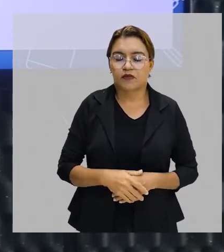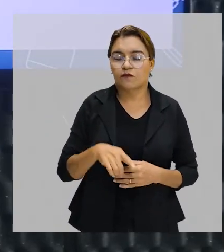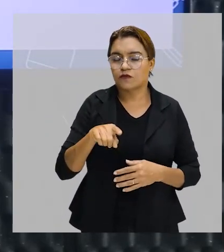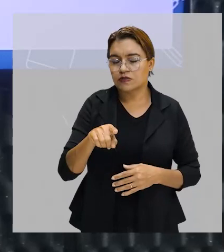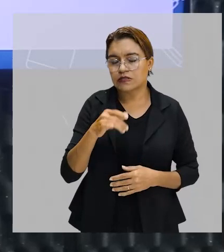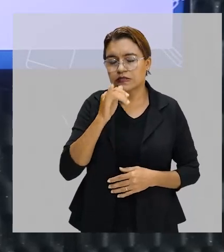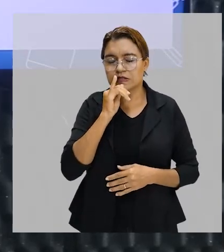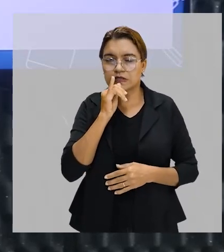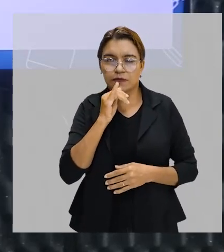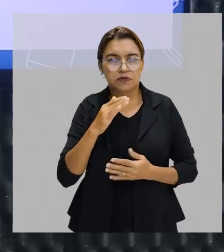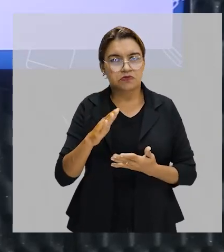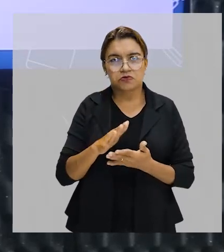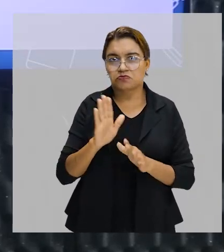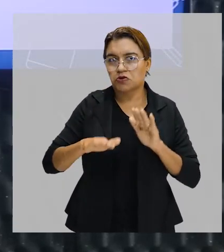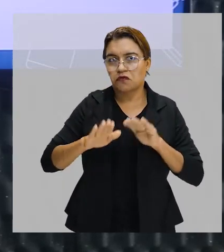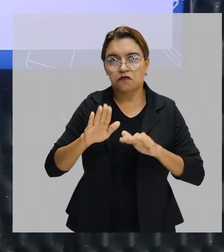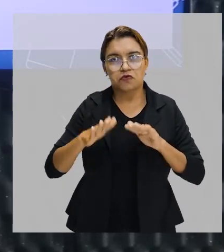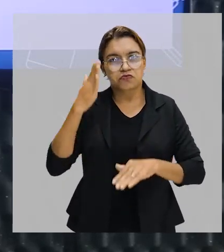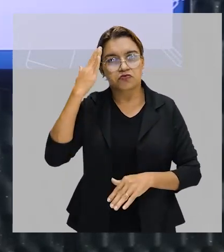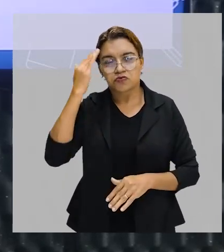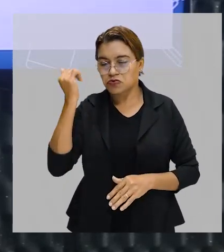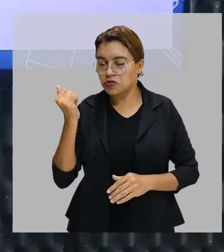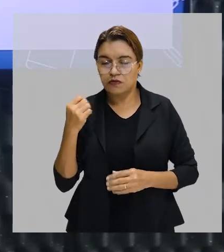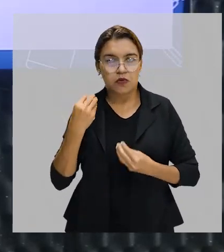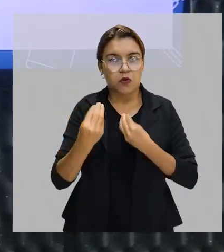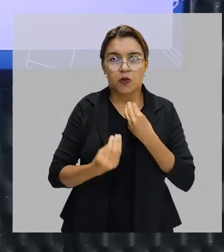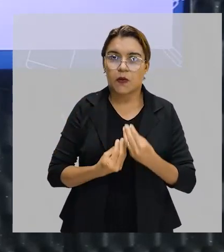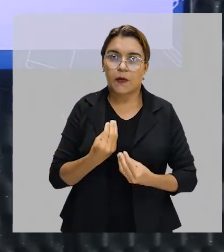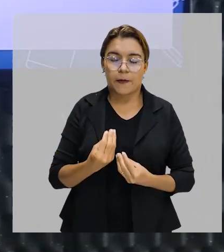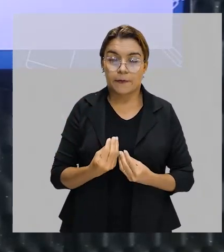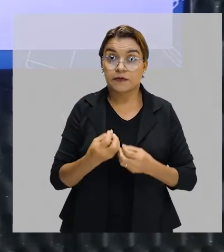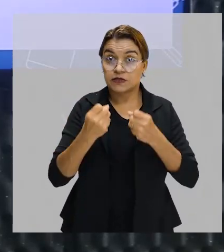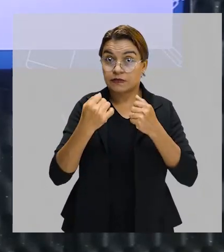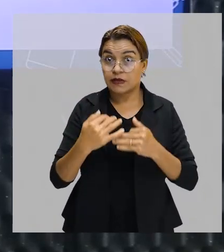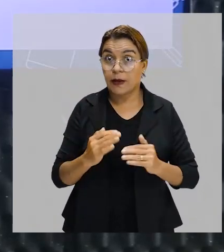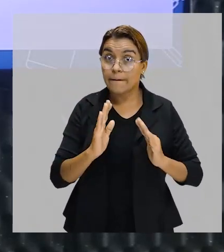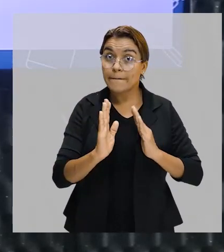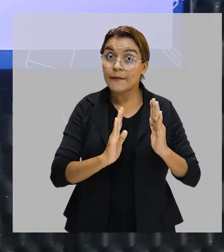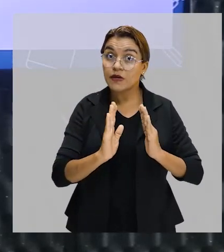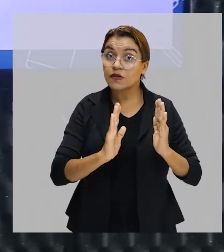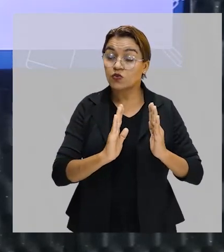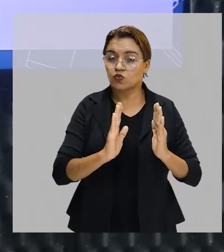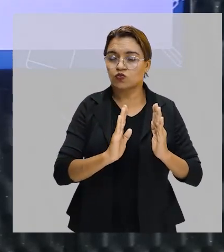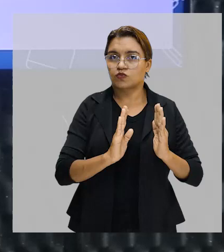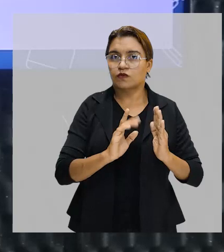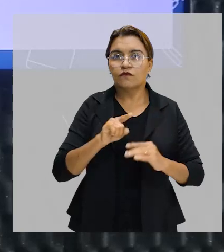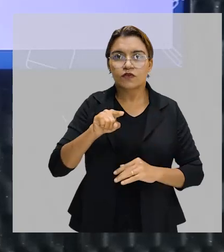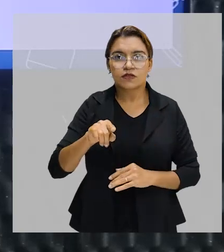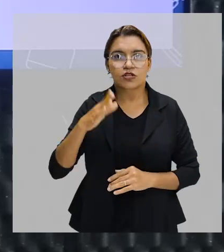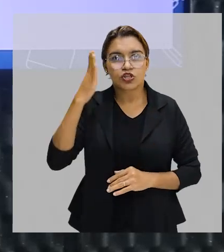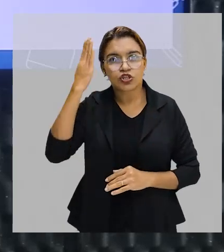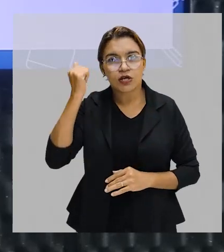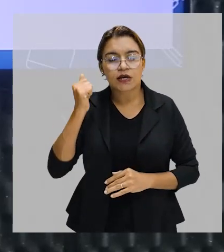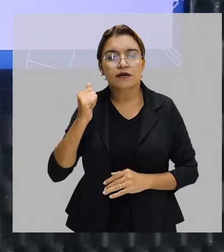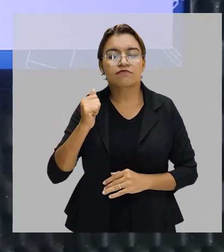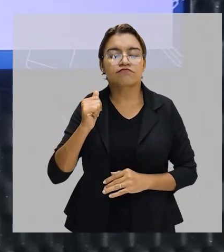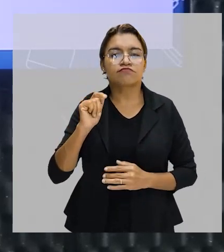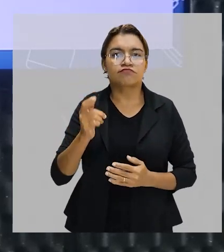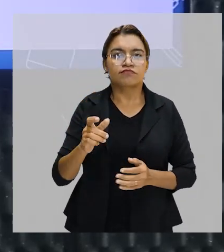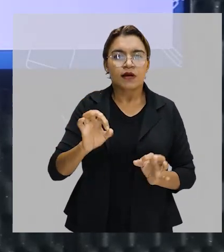você não saiba de cara, eu quero caracterizar esse período. Quem aqui nunca assistiu o Alto da